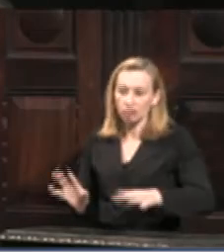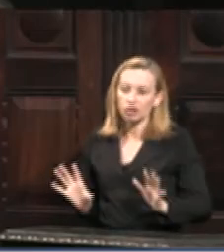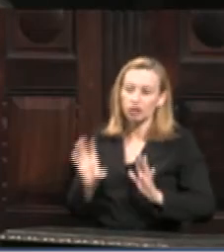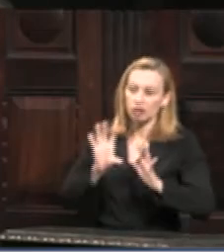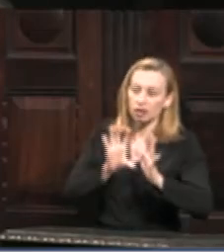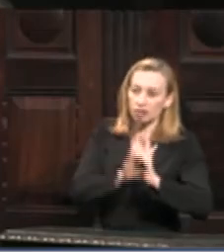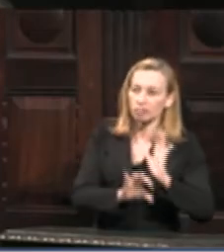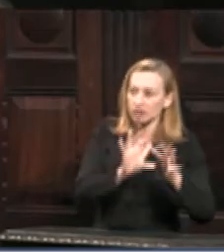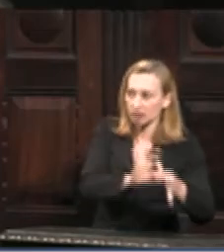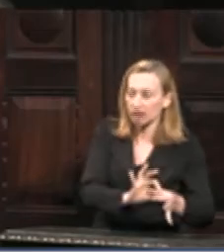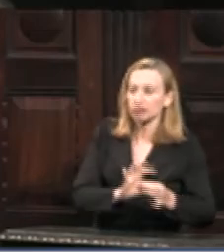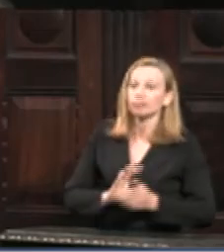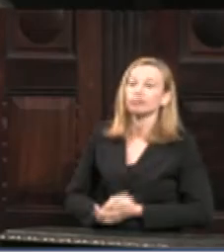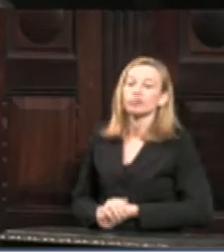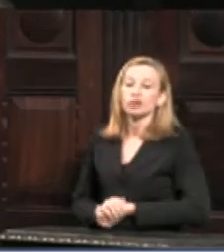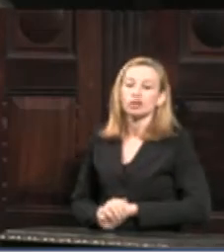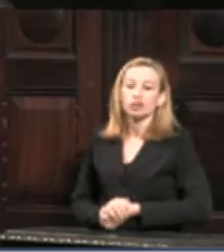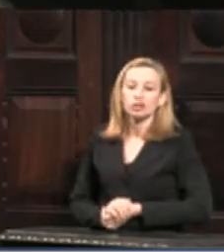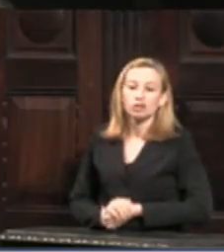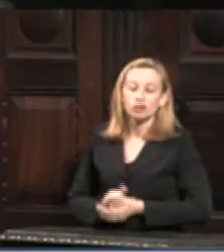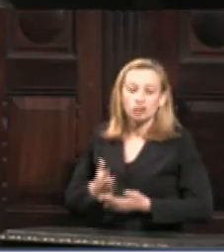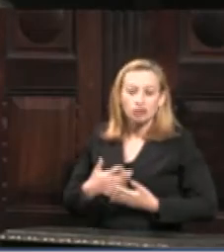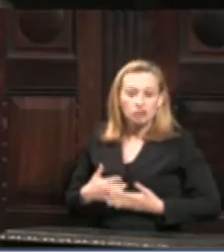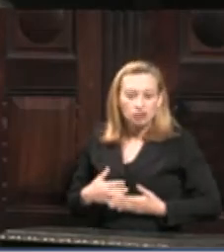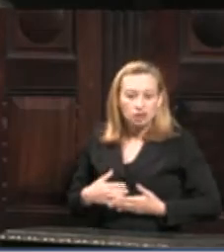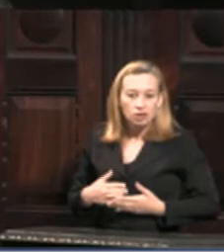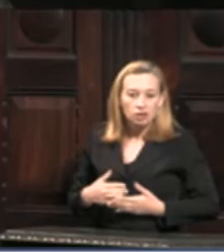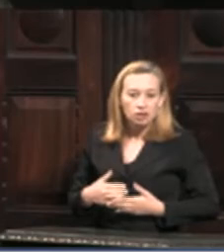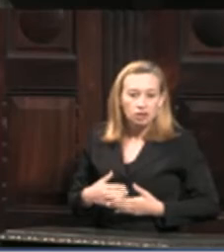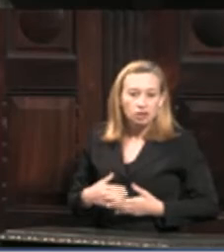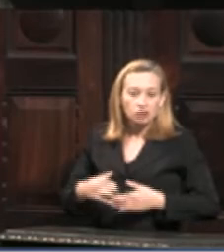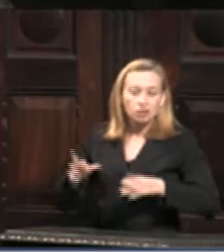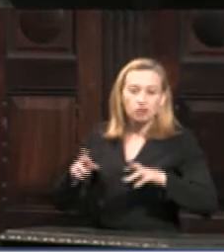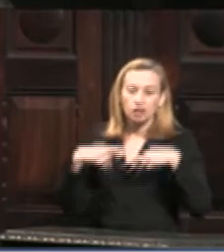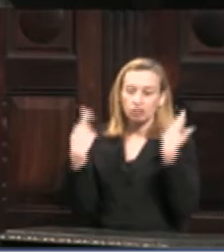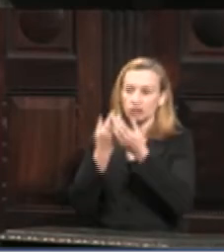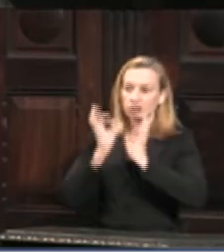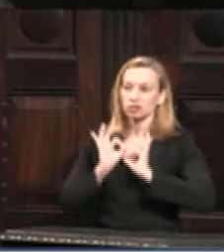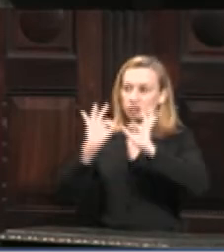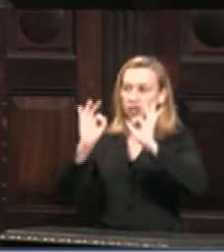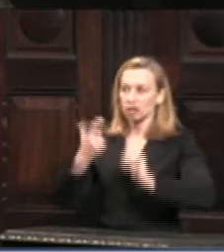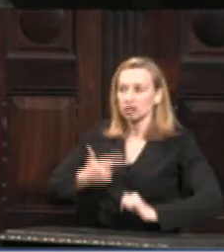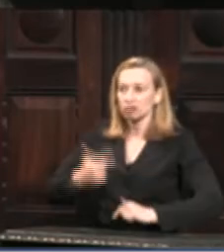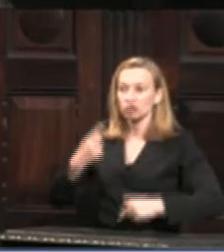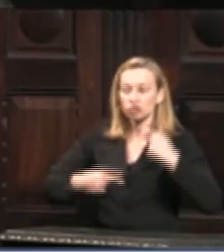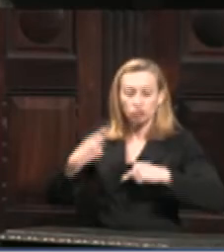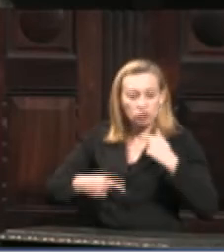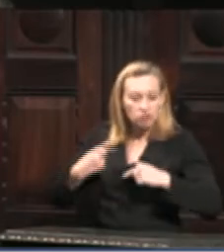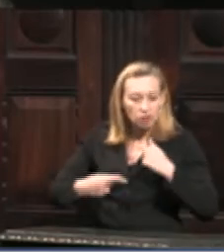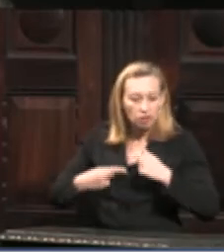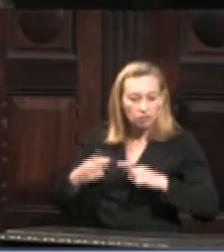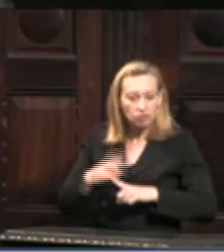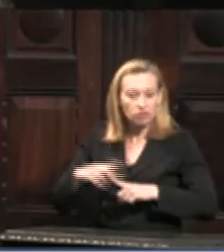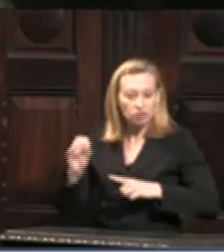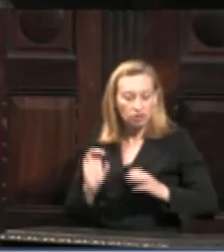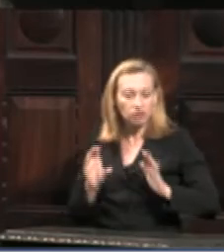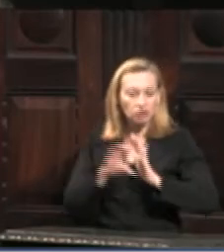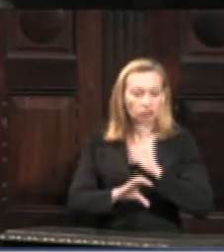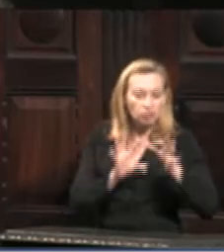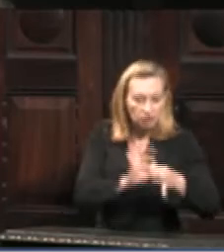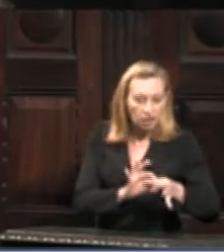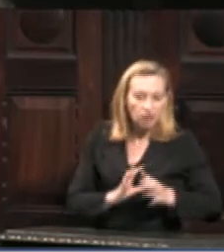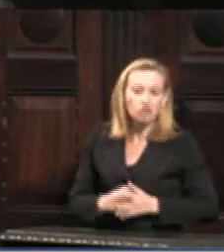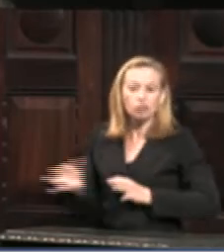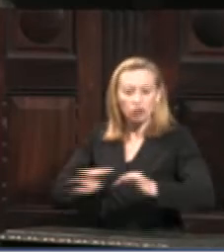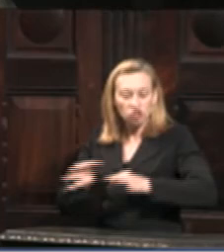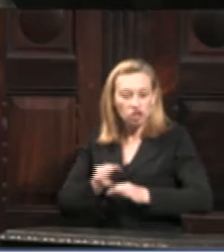emendado. Em tramitação ordinária, em segunda discussão, redação do vencido, assim emendada.